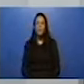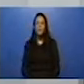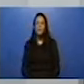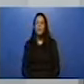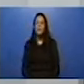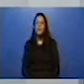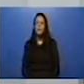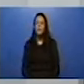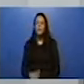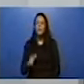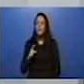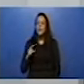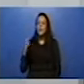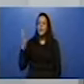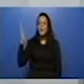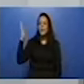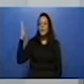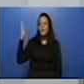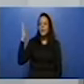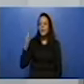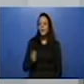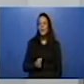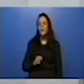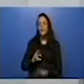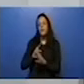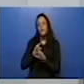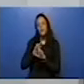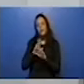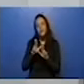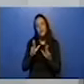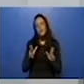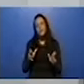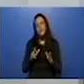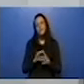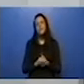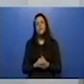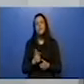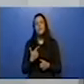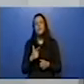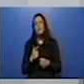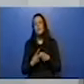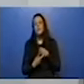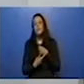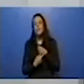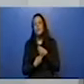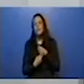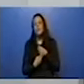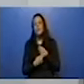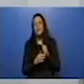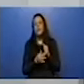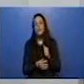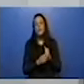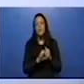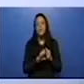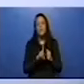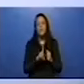Aqui nós temos já algo um pouquinho diferente. Nós não temos mais verbos regulares agora. Agora,